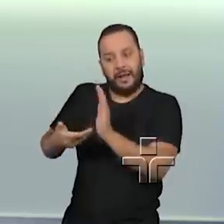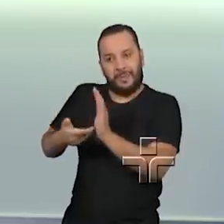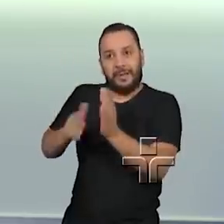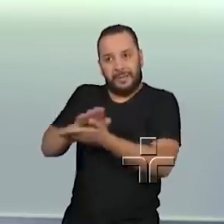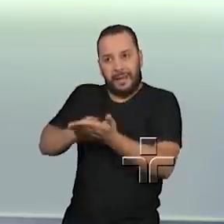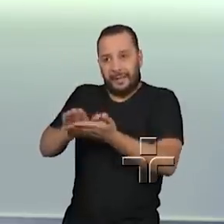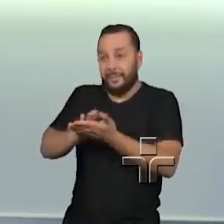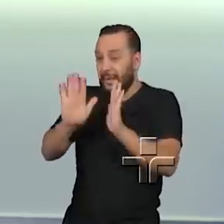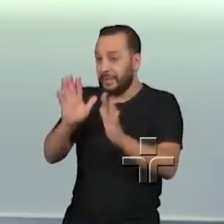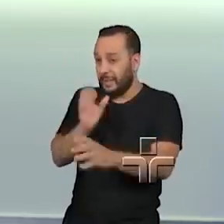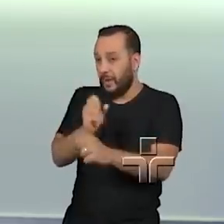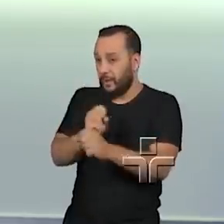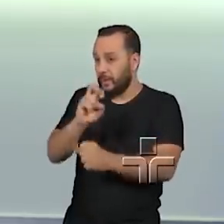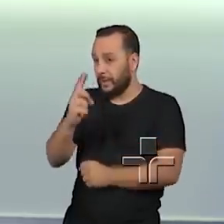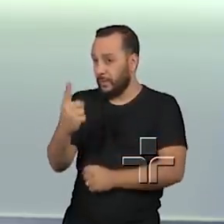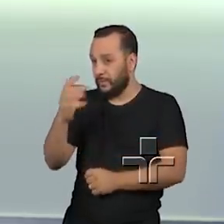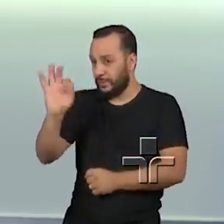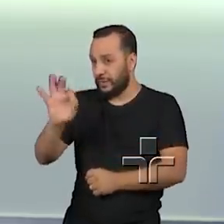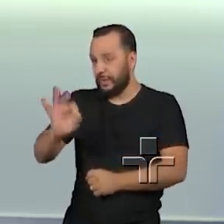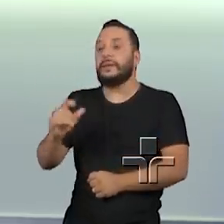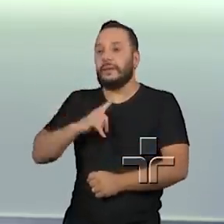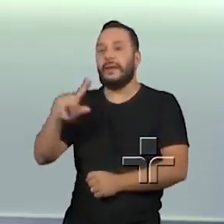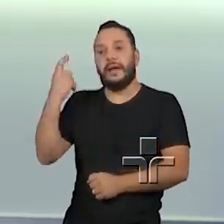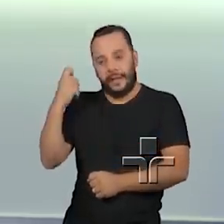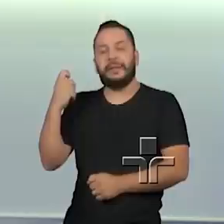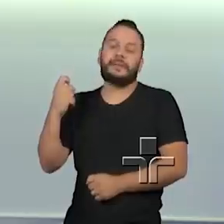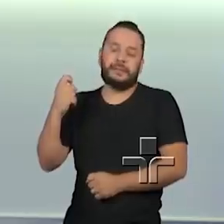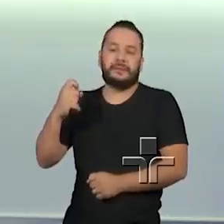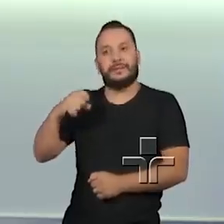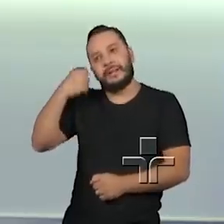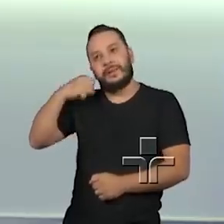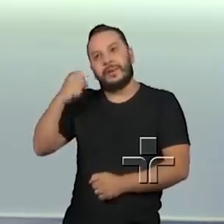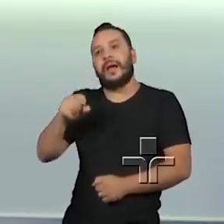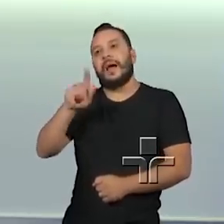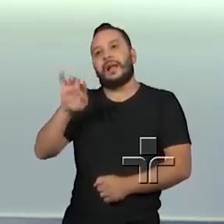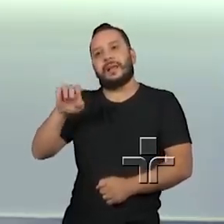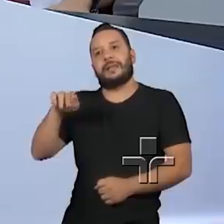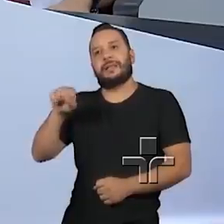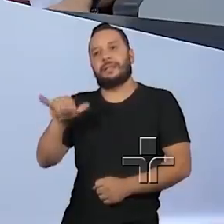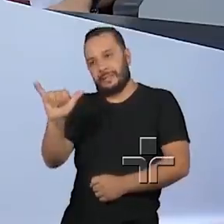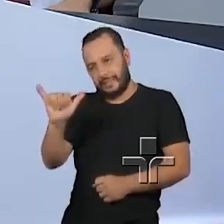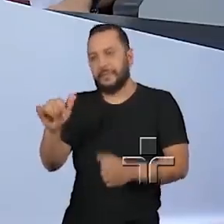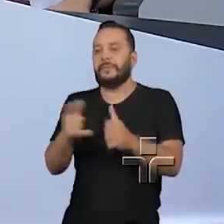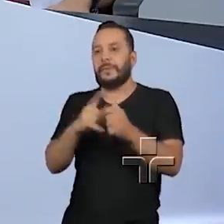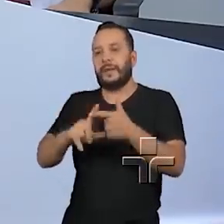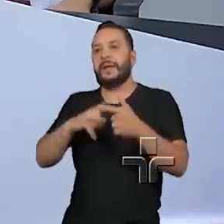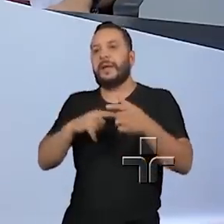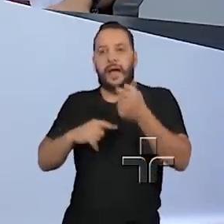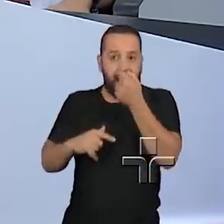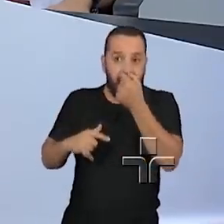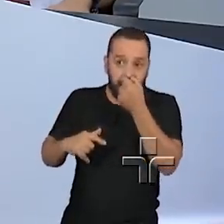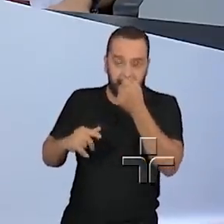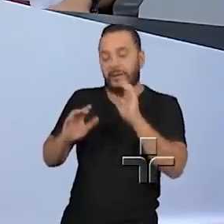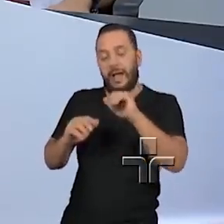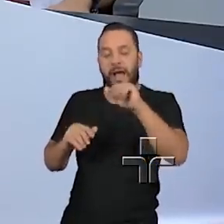cálculo de 51%, entram figuras como a ex-senadora Gleisi Hoffmann ou o ex-senador Aécio Neves, que não representam efetivamente renovação. Ou quem já